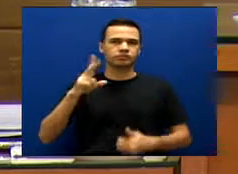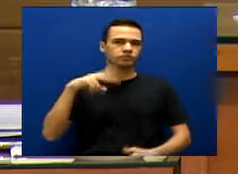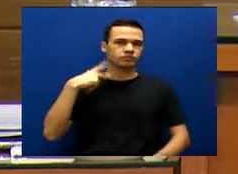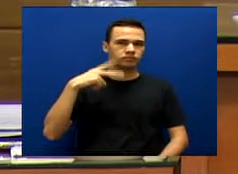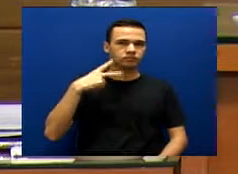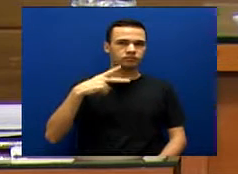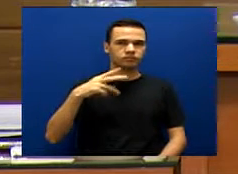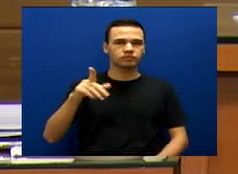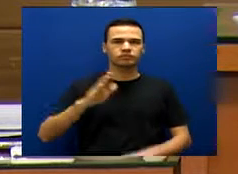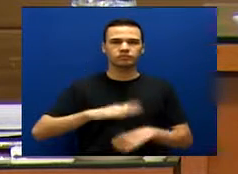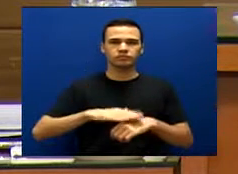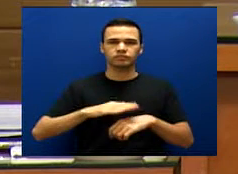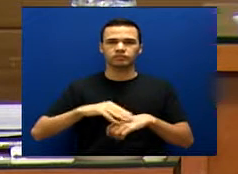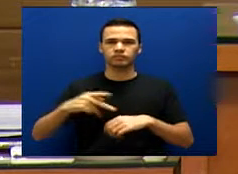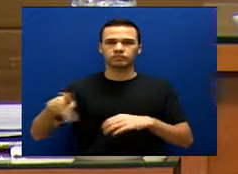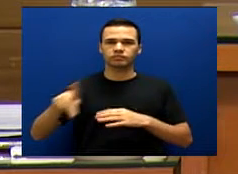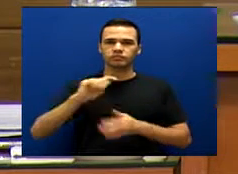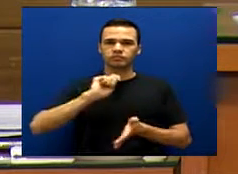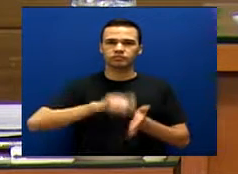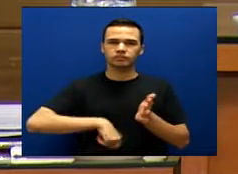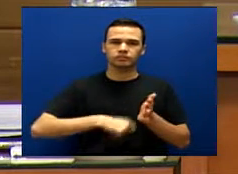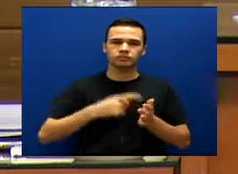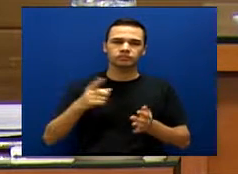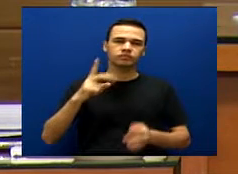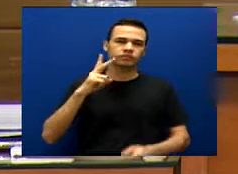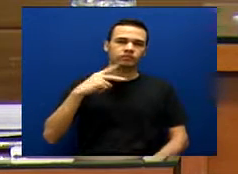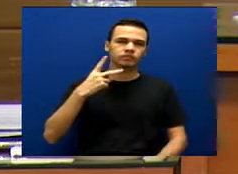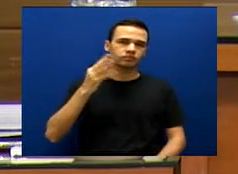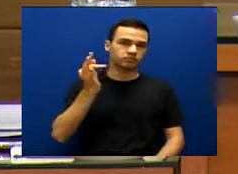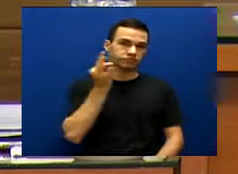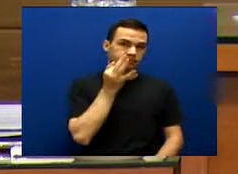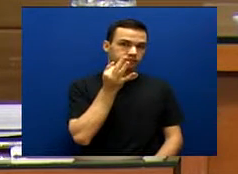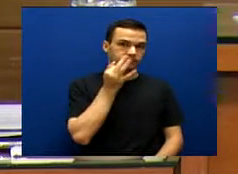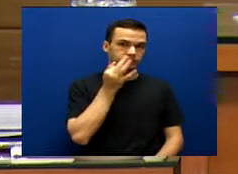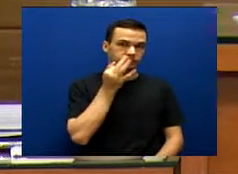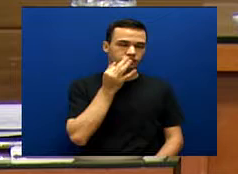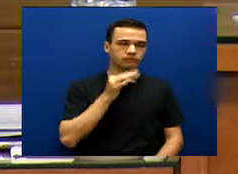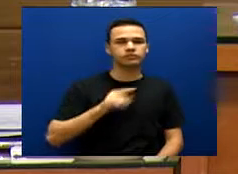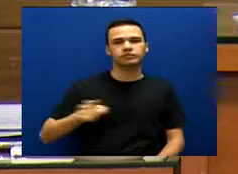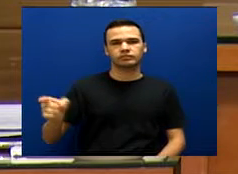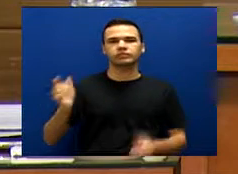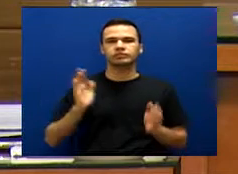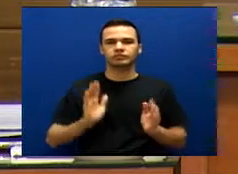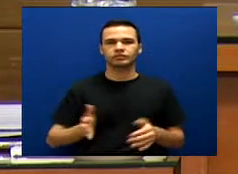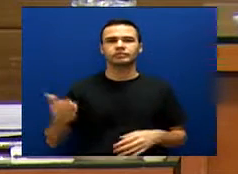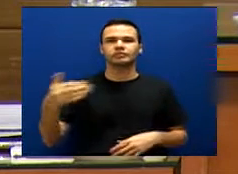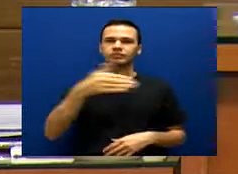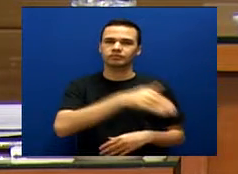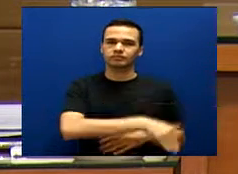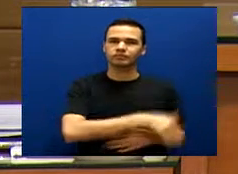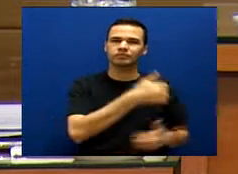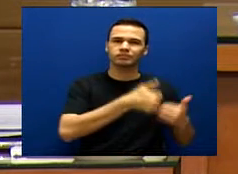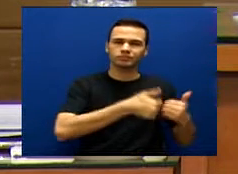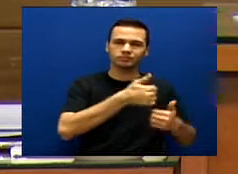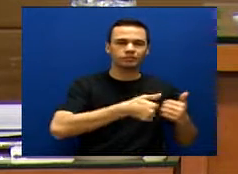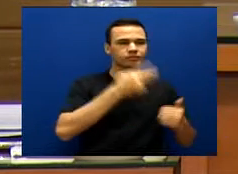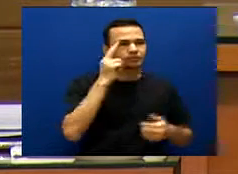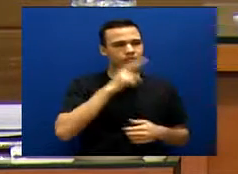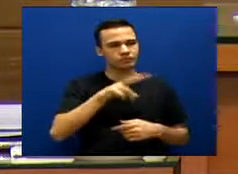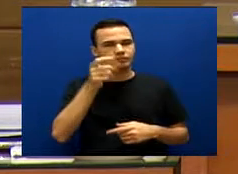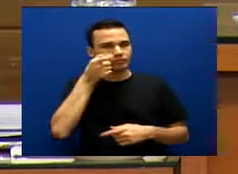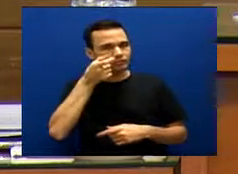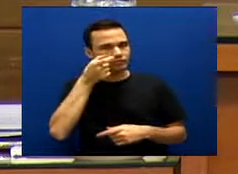vereador que concedeu esse voto de congratulações, nosso amigo Fernando Dini, que esteve lá no estádio acompanhando todo o